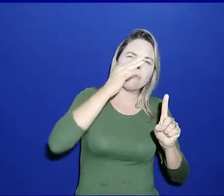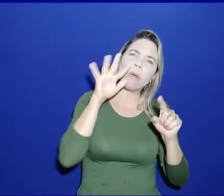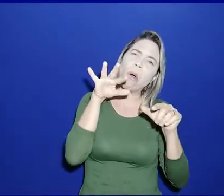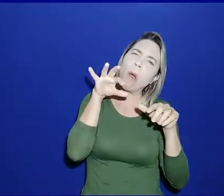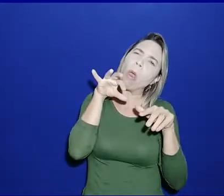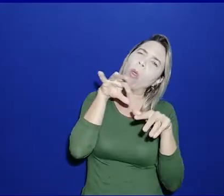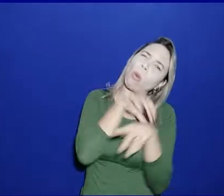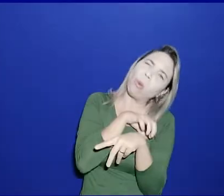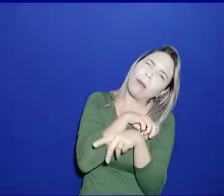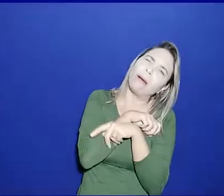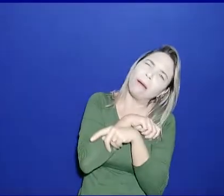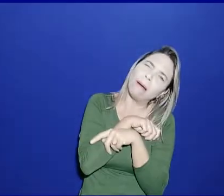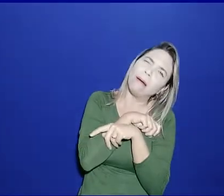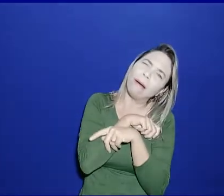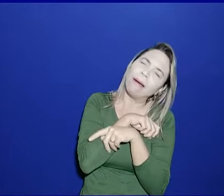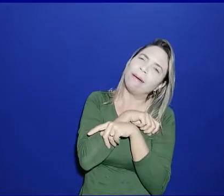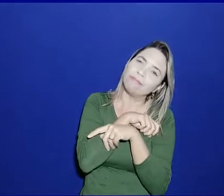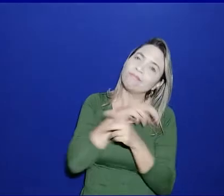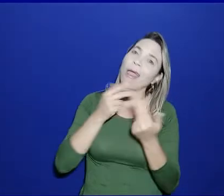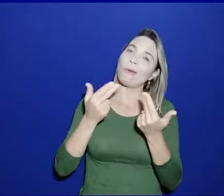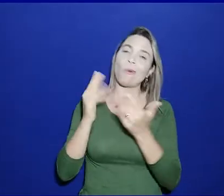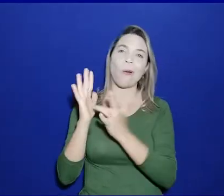nós exaltamos o nosso Senhor.